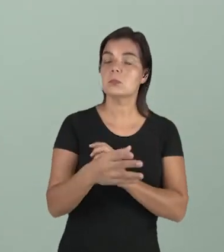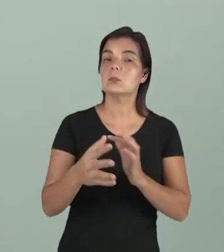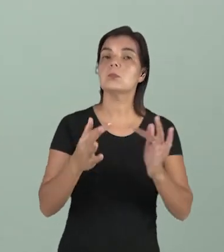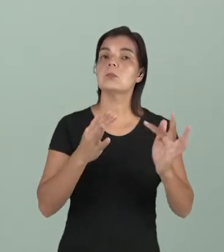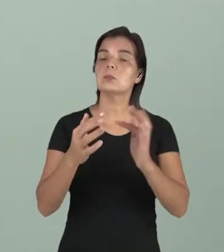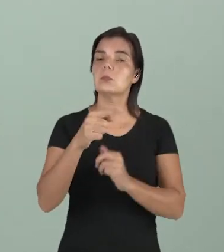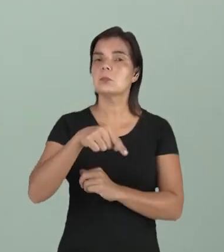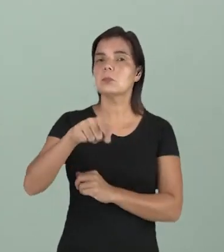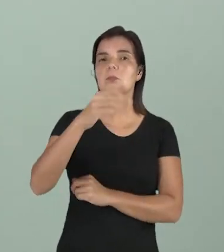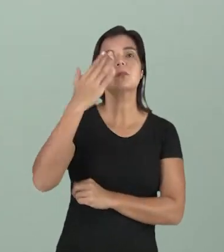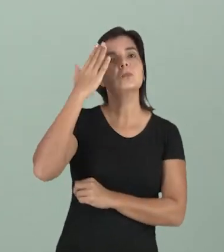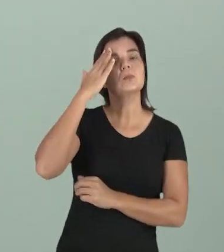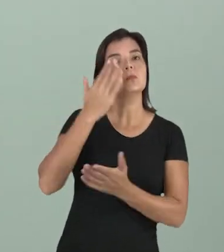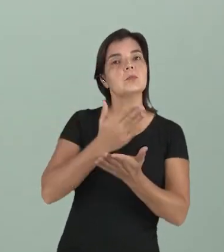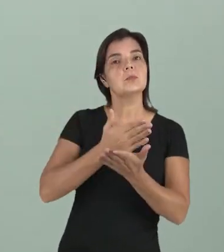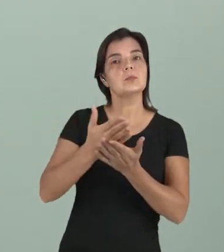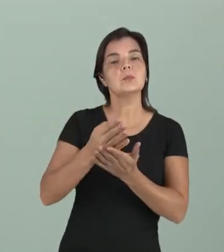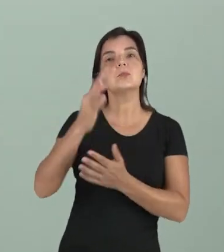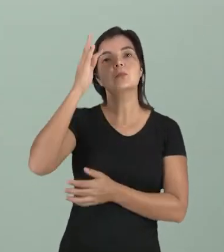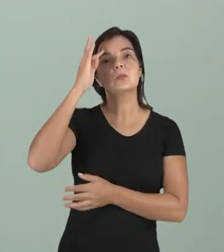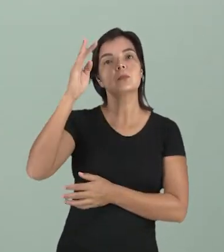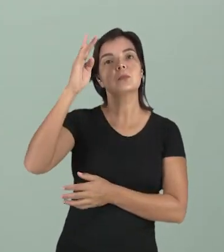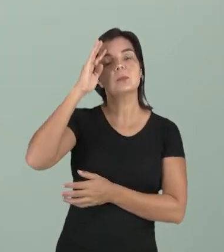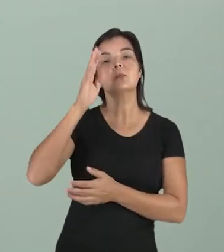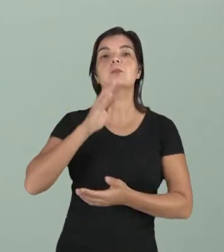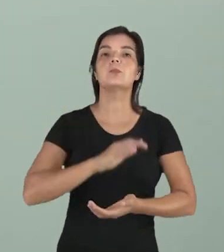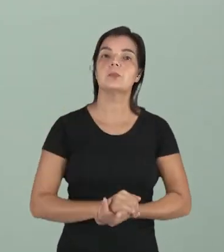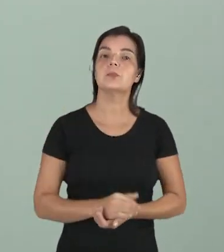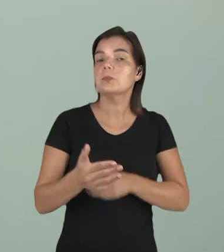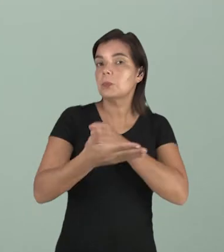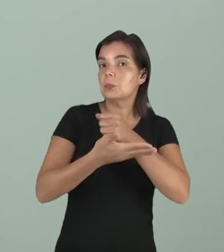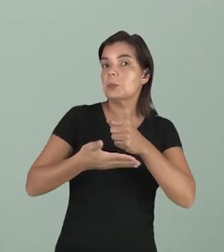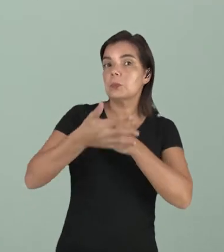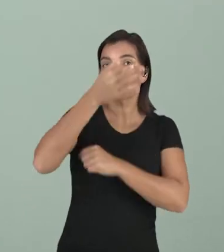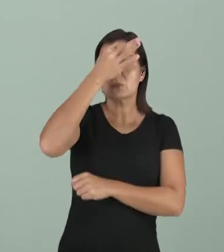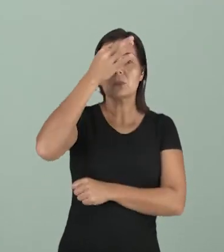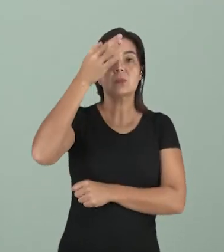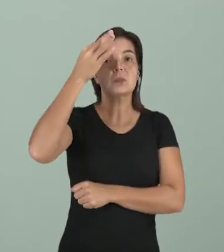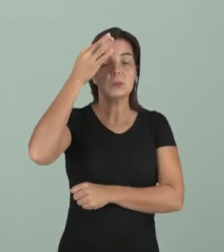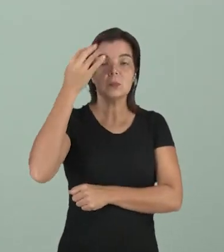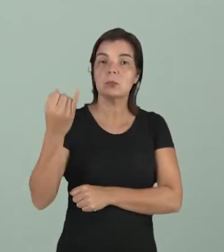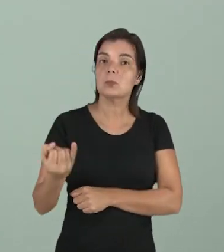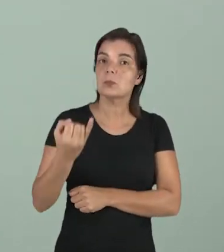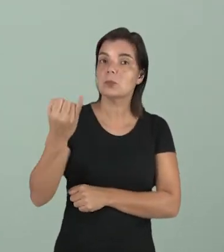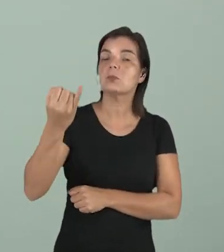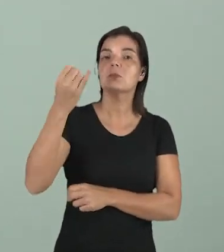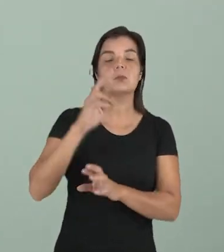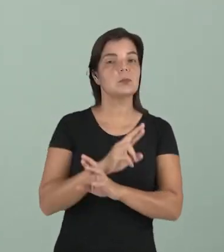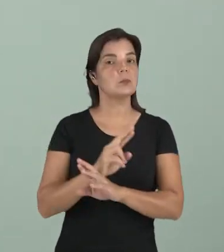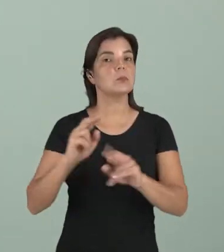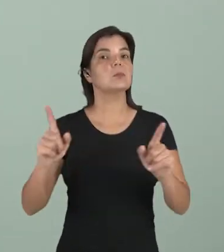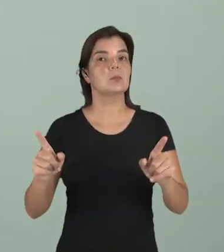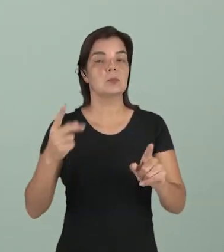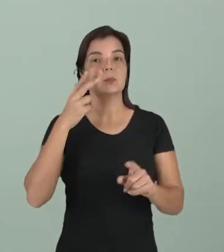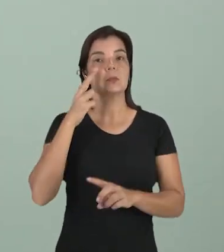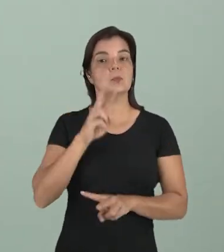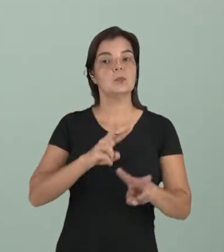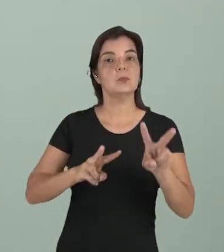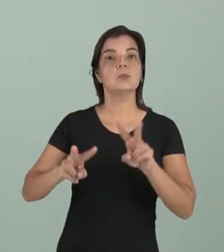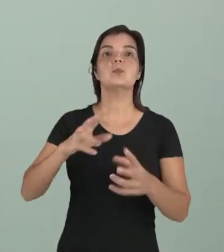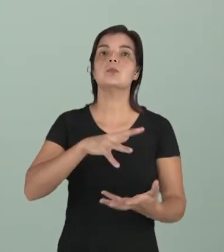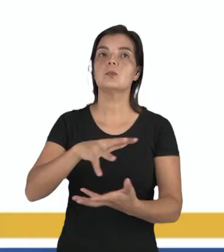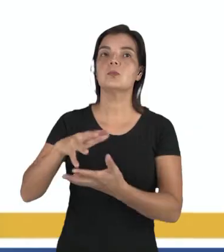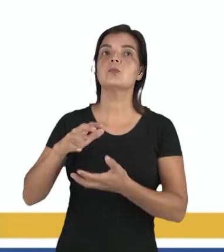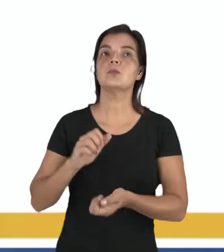é para vocês entenderem os princípios teóricos. As bases filosóficas que fundamentam essas diferentes visões de